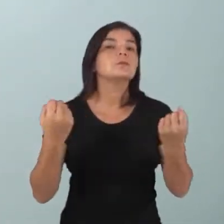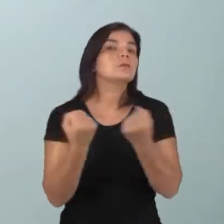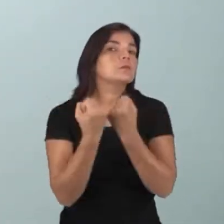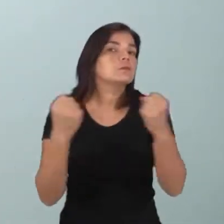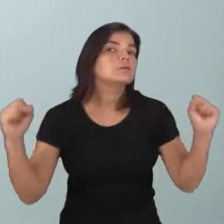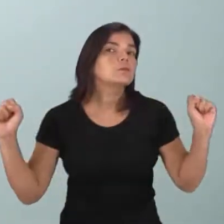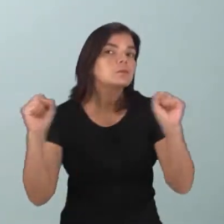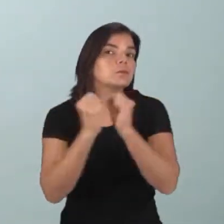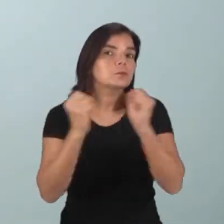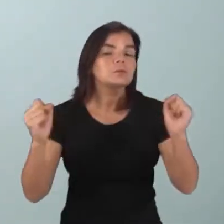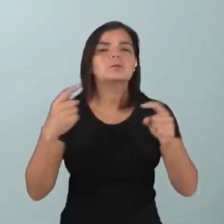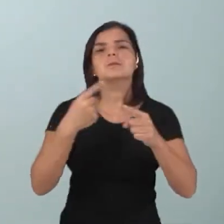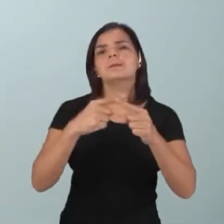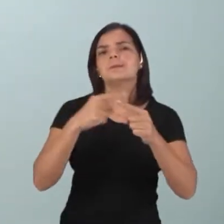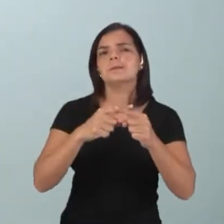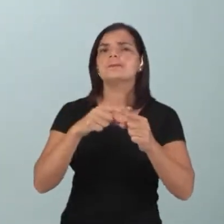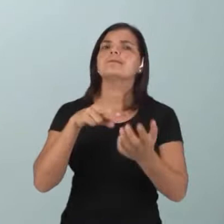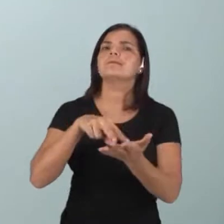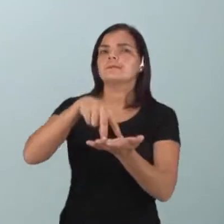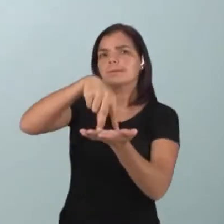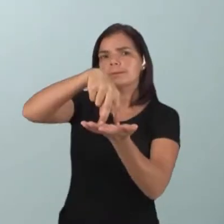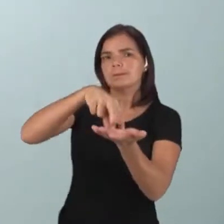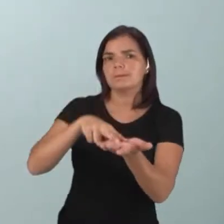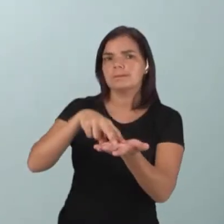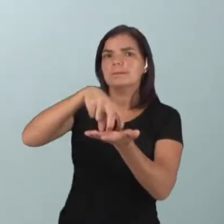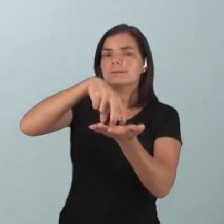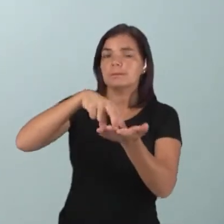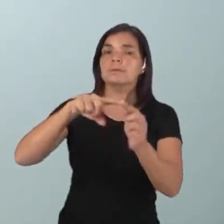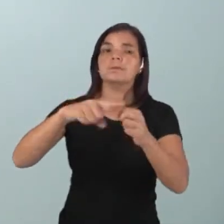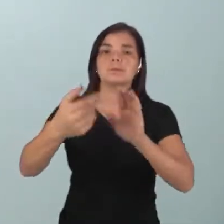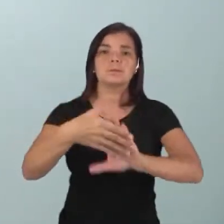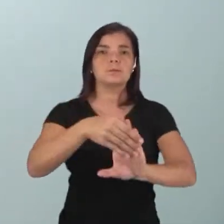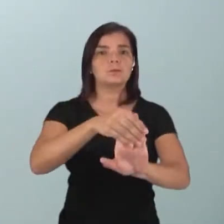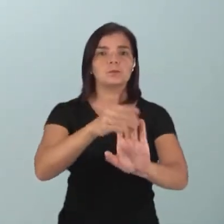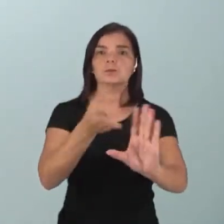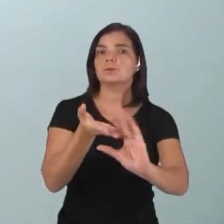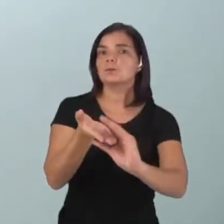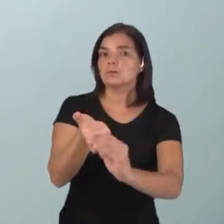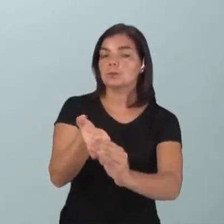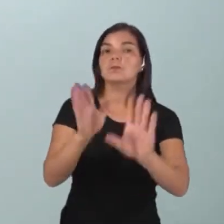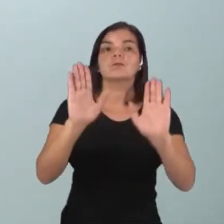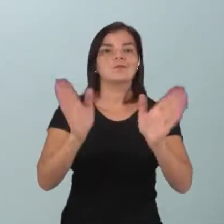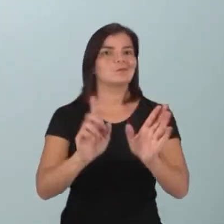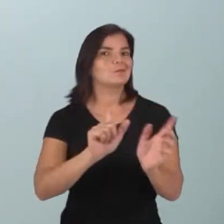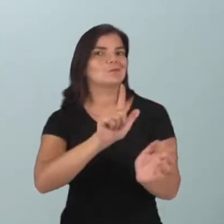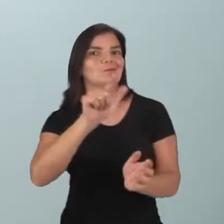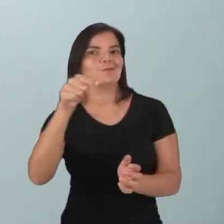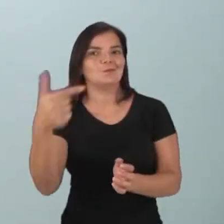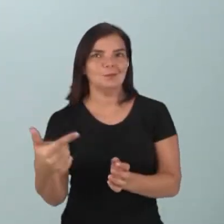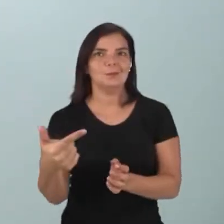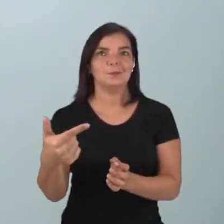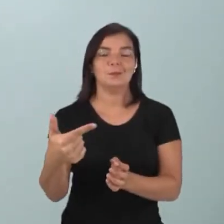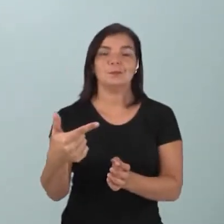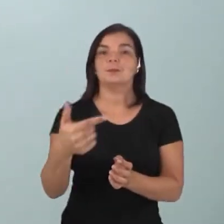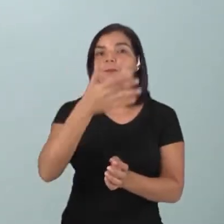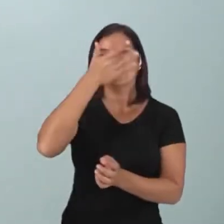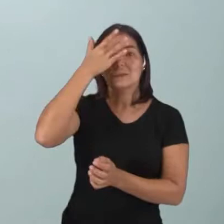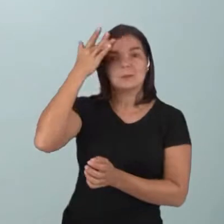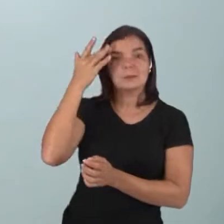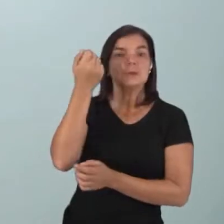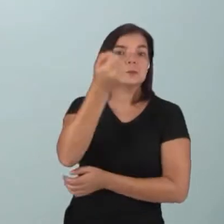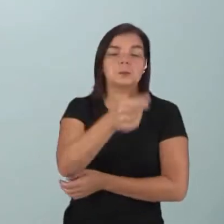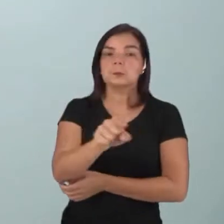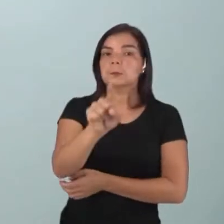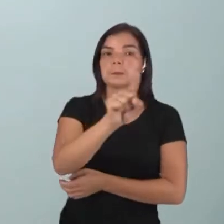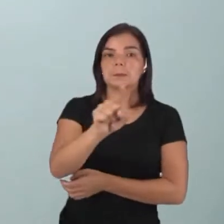exercício. Por que eu tenho que agachar? Por que eu tenho que fazer esse alongamento, né? Já no condicionamento físico, a pessoa ela não precisa ter